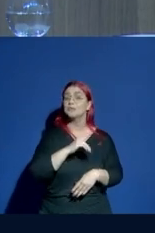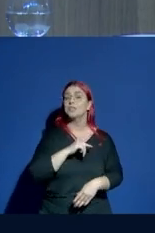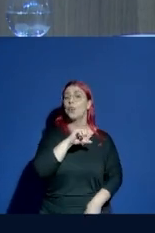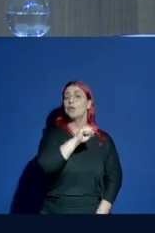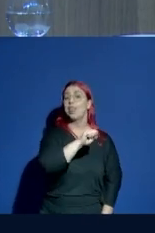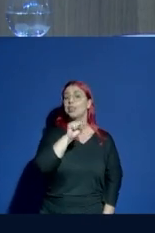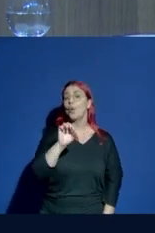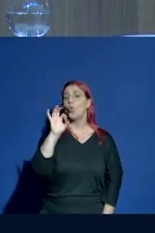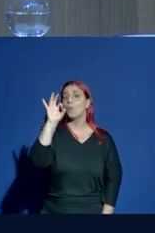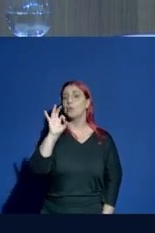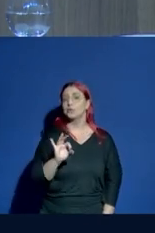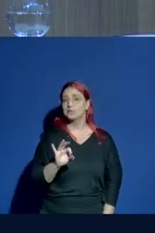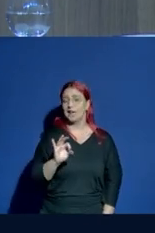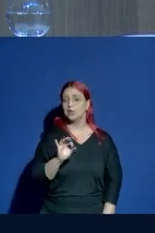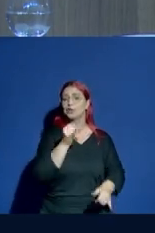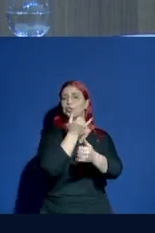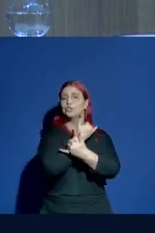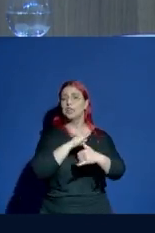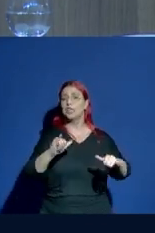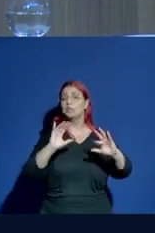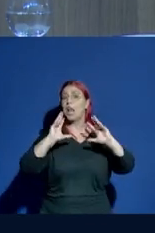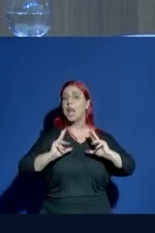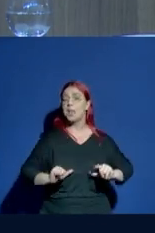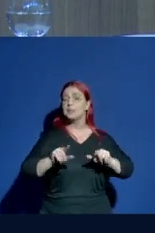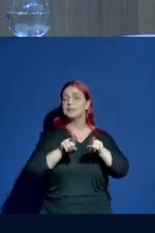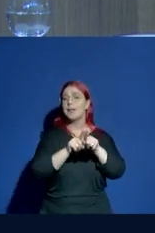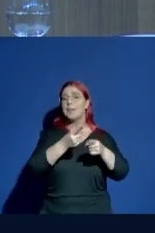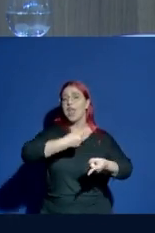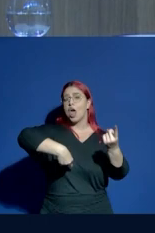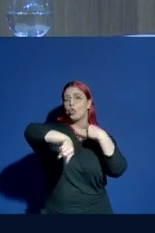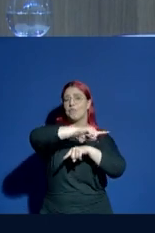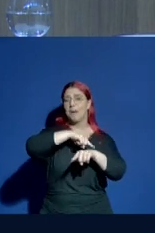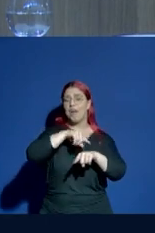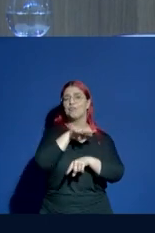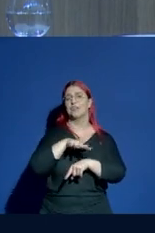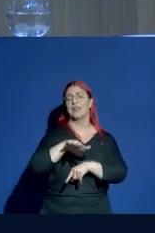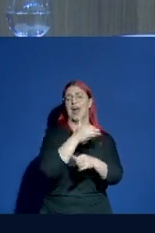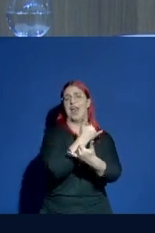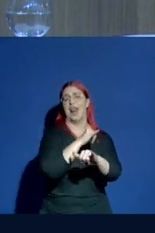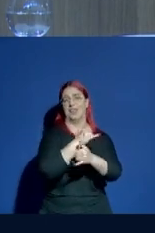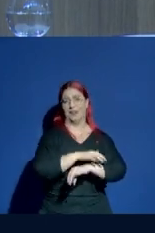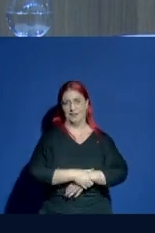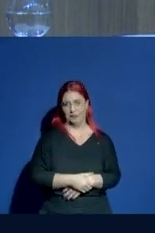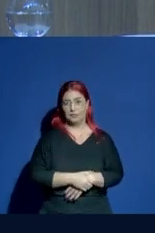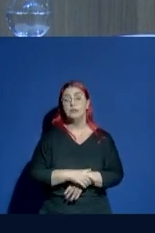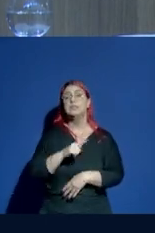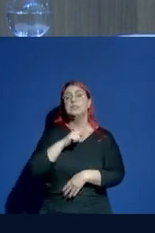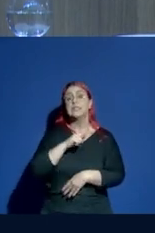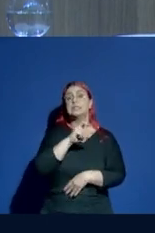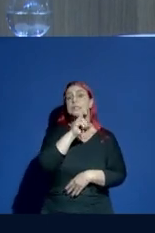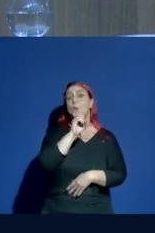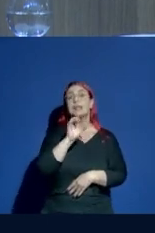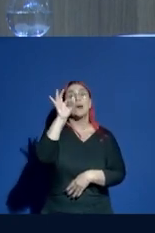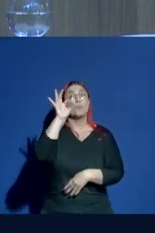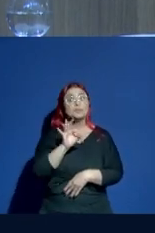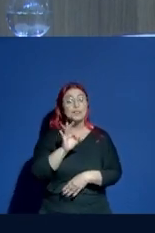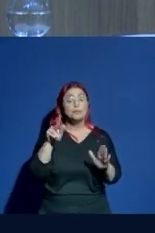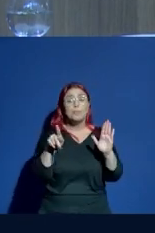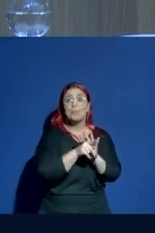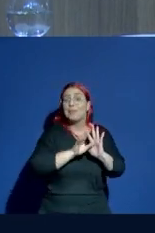88% de energias limpas e renováveis do setor elétrico tem 50% da Matriz geral